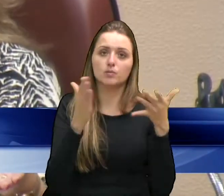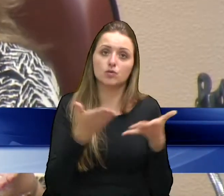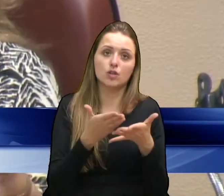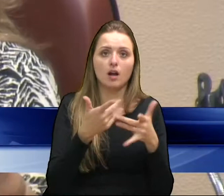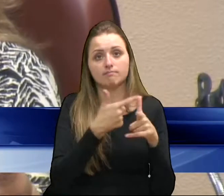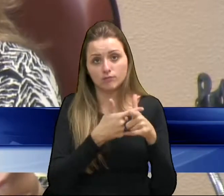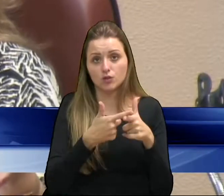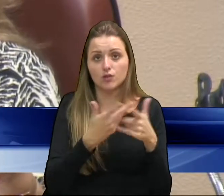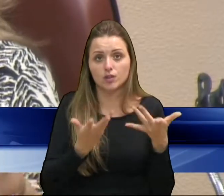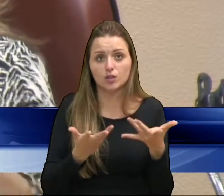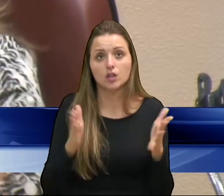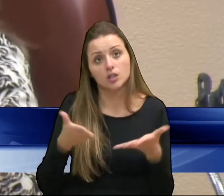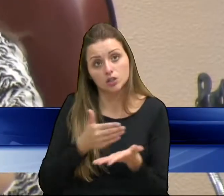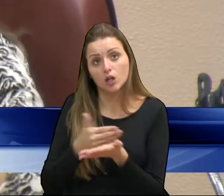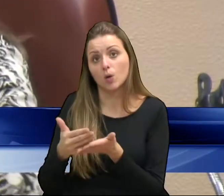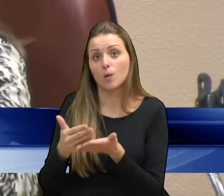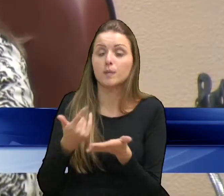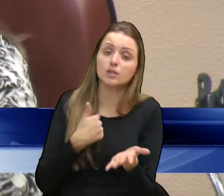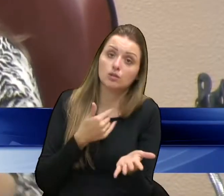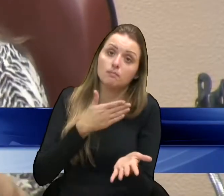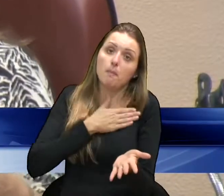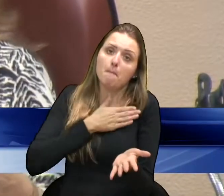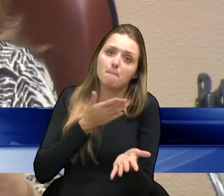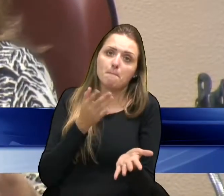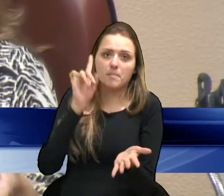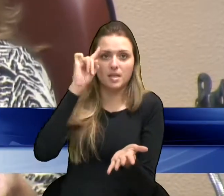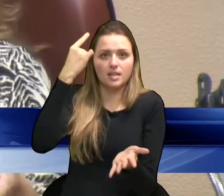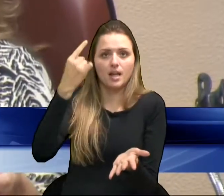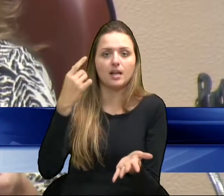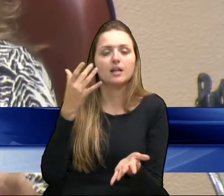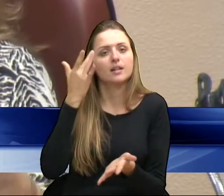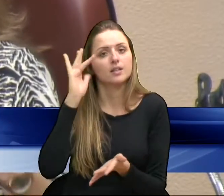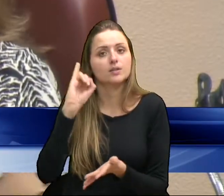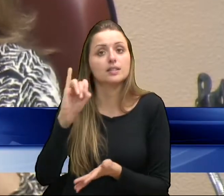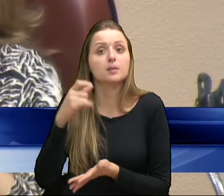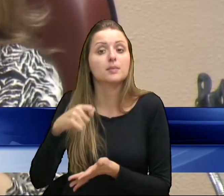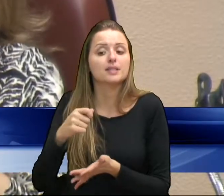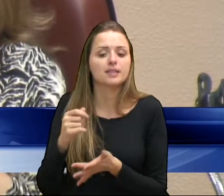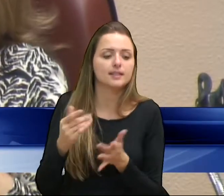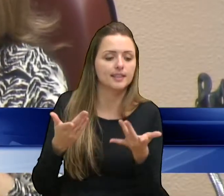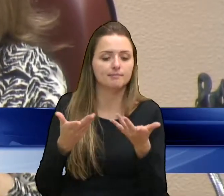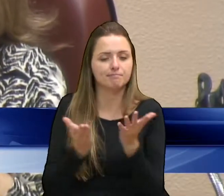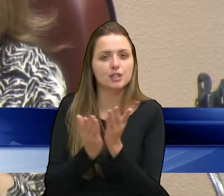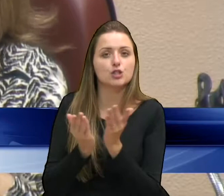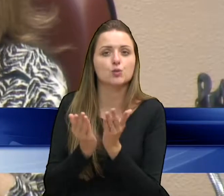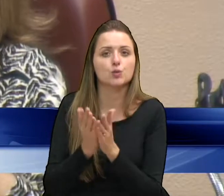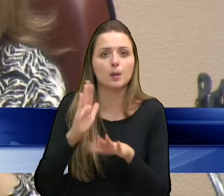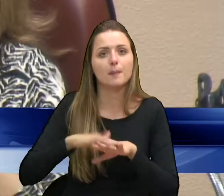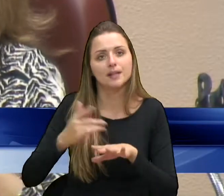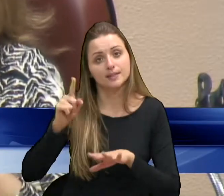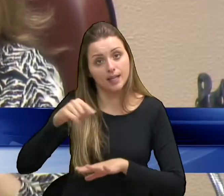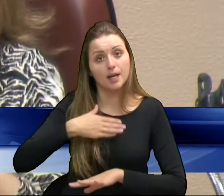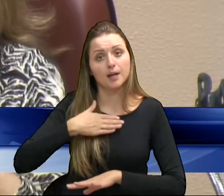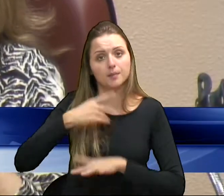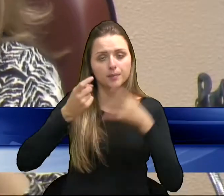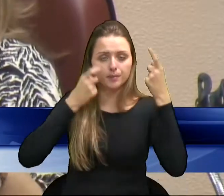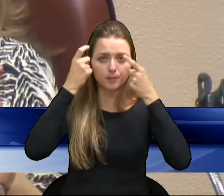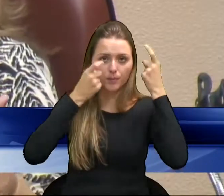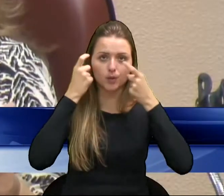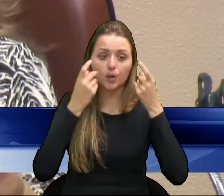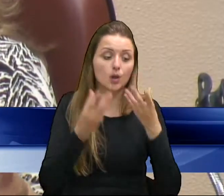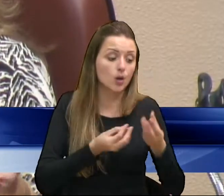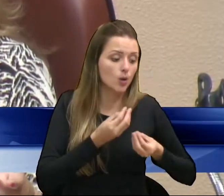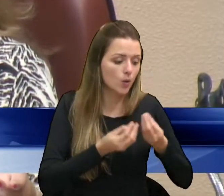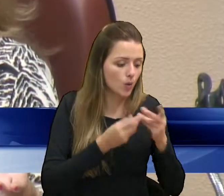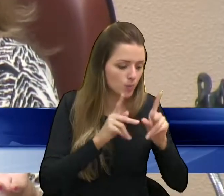bem iniciado. Não sei, se tem que amadurecer um pouco mais, mas essa preocupação eu tinha. Como a